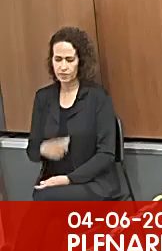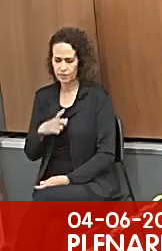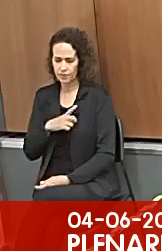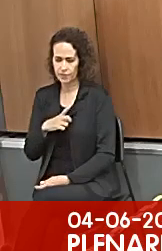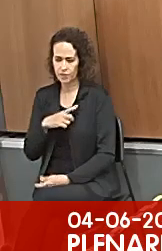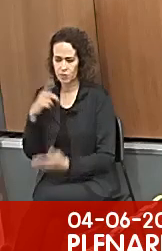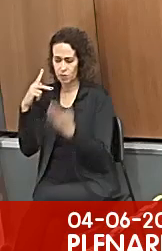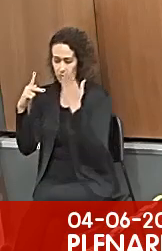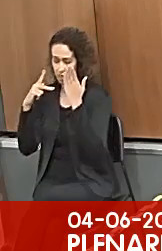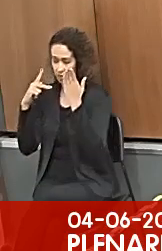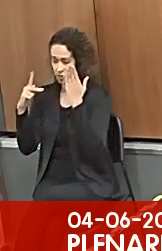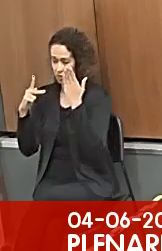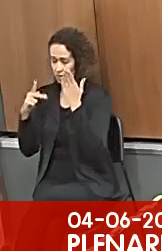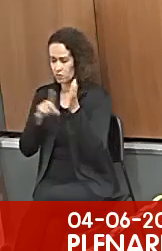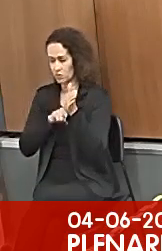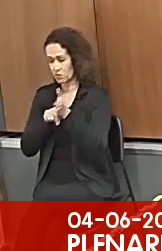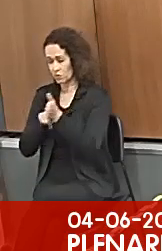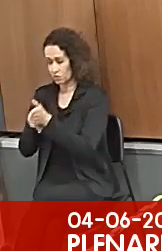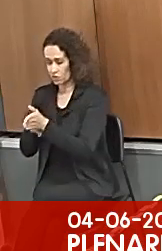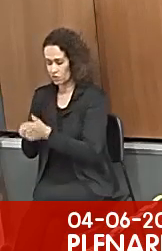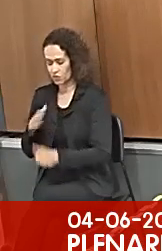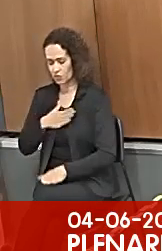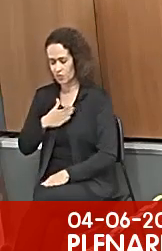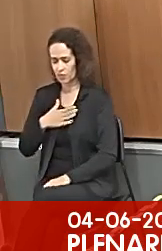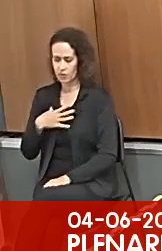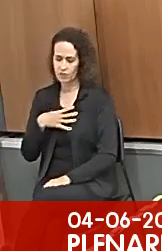psicopedagoga com um diagnóstico de que meu filho tinha